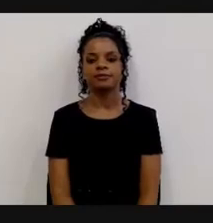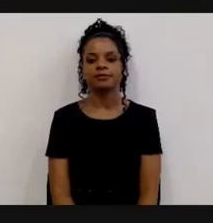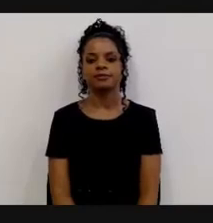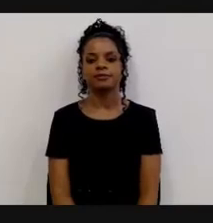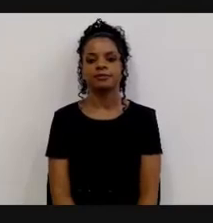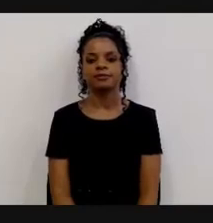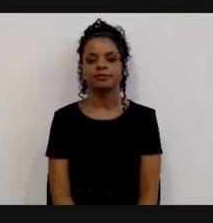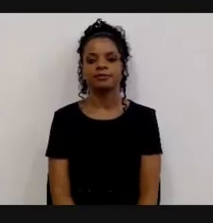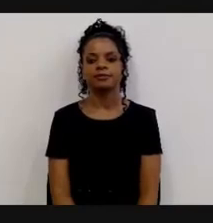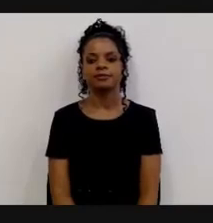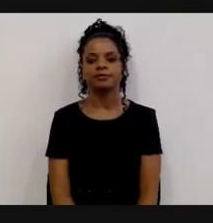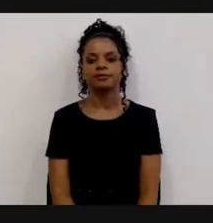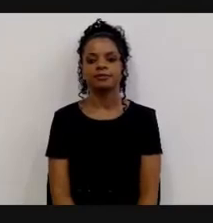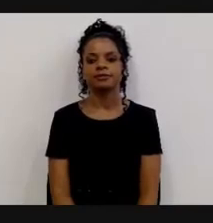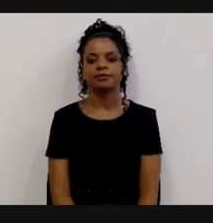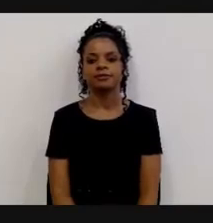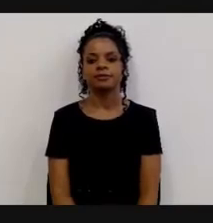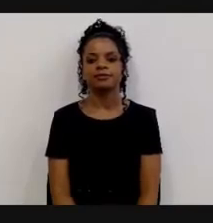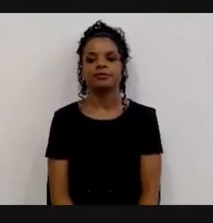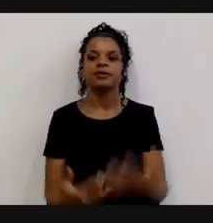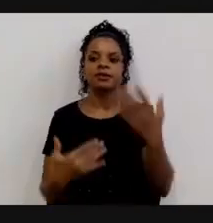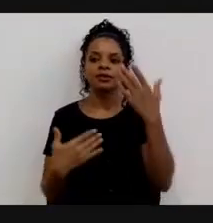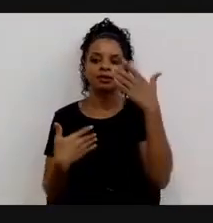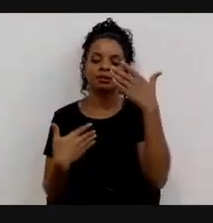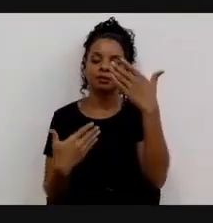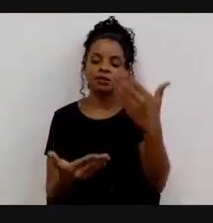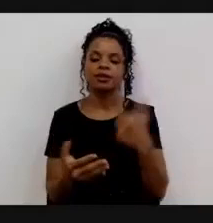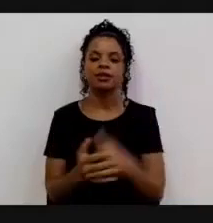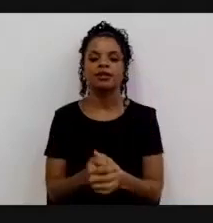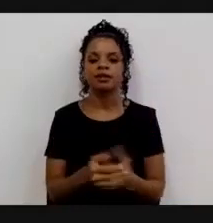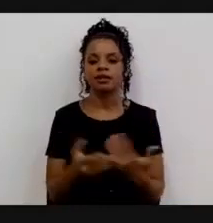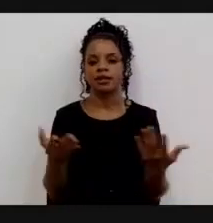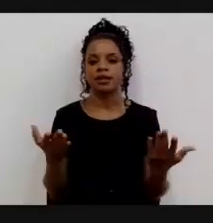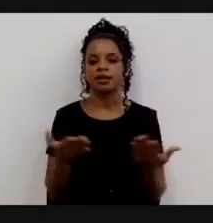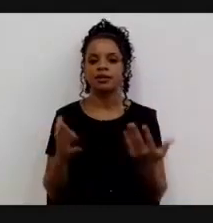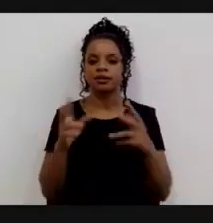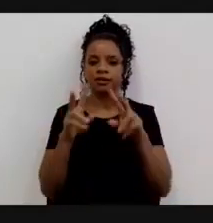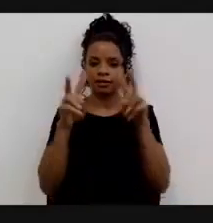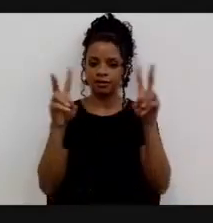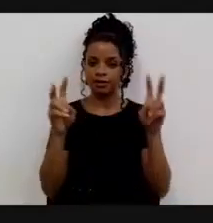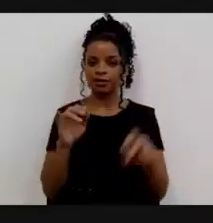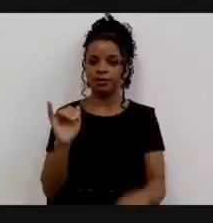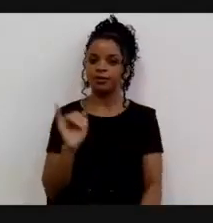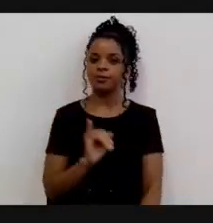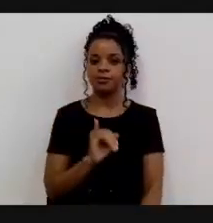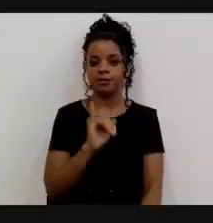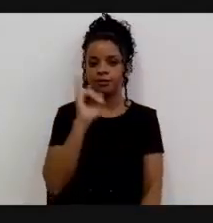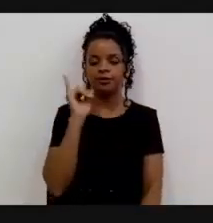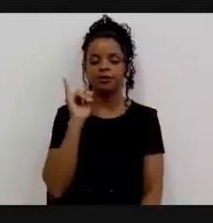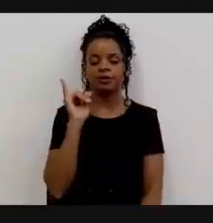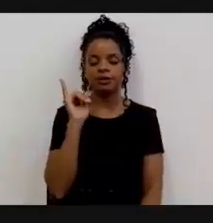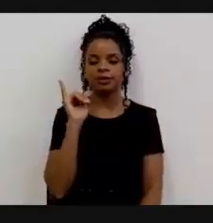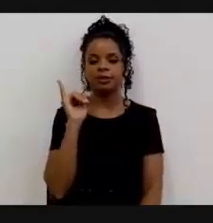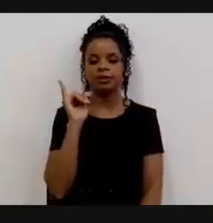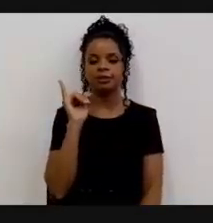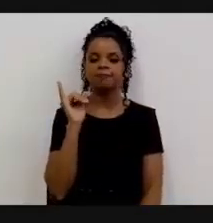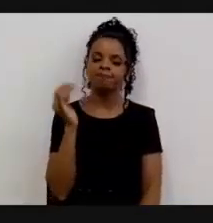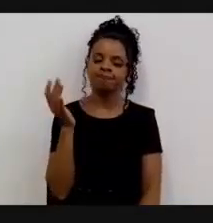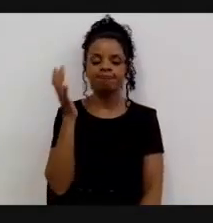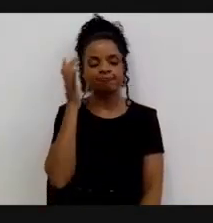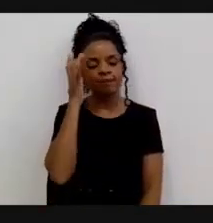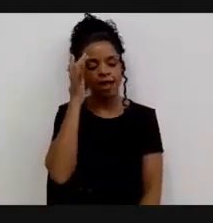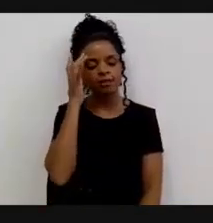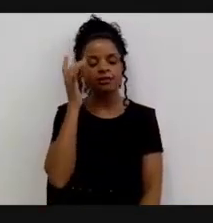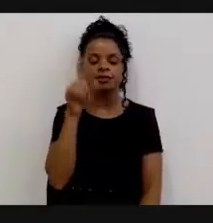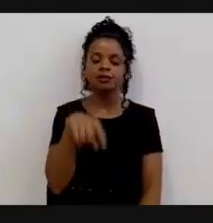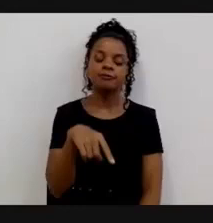Um instante. Muito obrigado. Nós vamos falar agora sobre um outro tema muito importante que eu acho que, digamos assim, ele